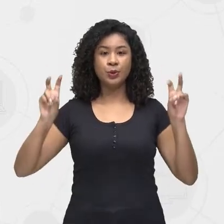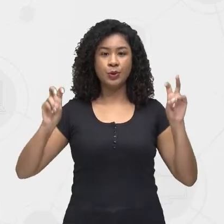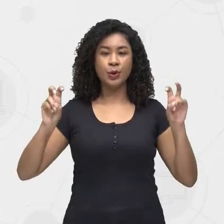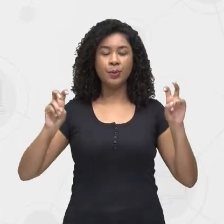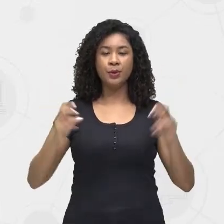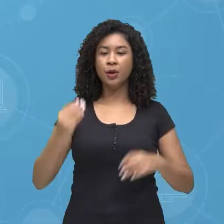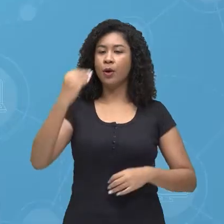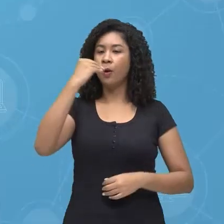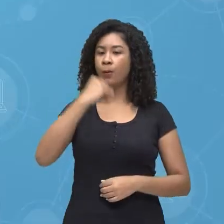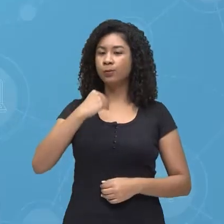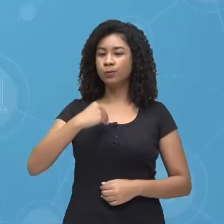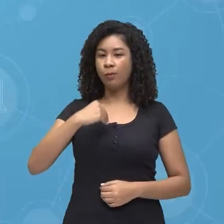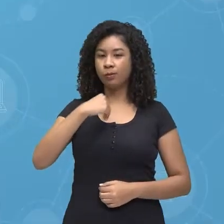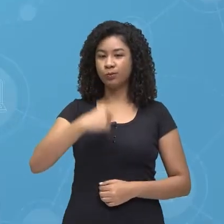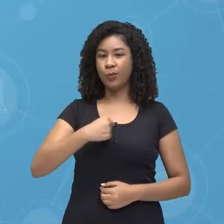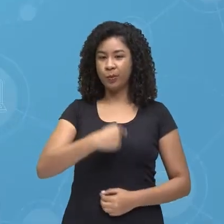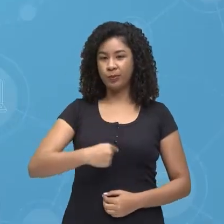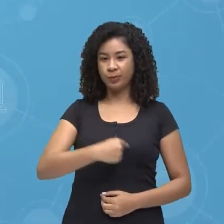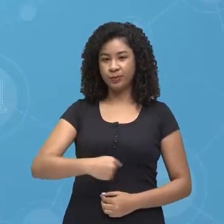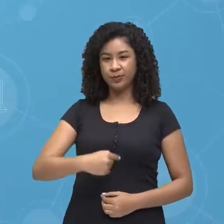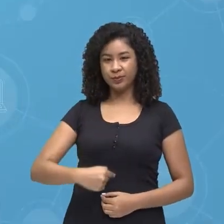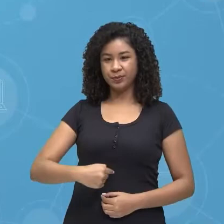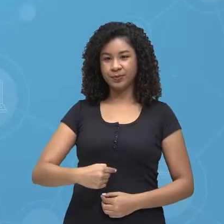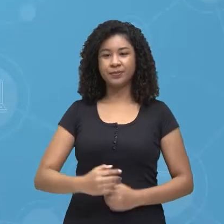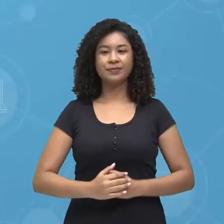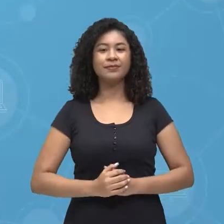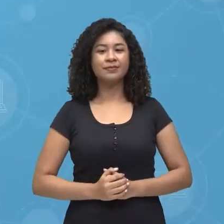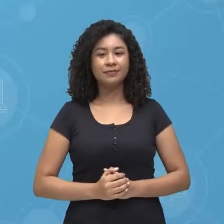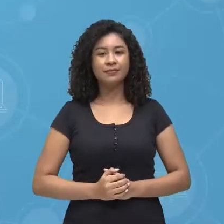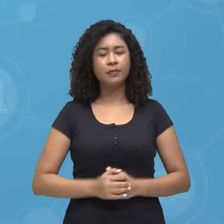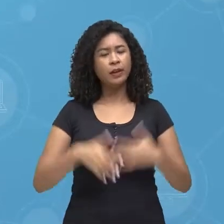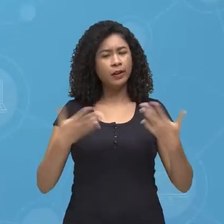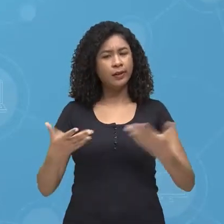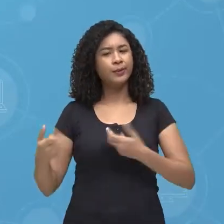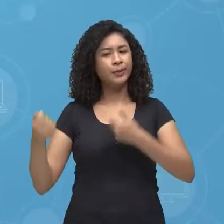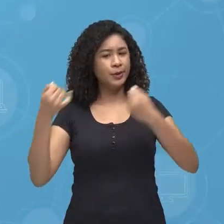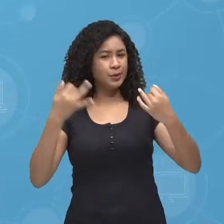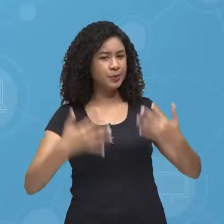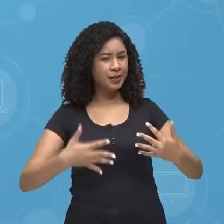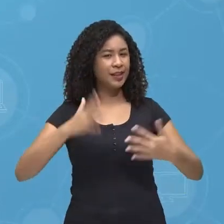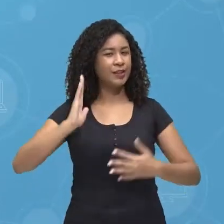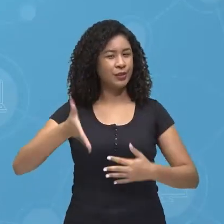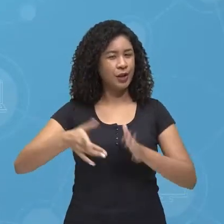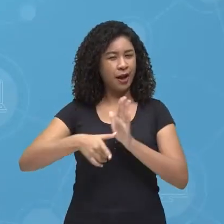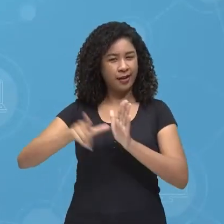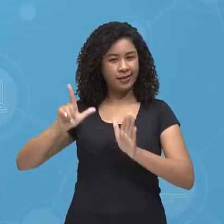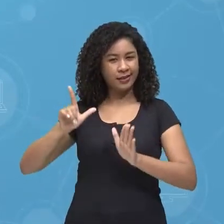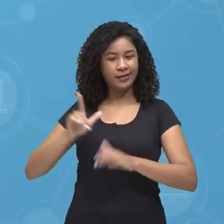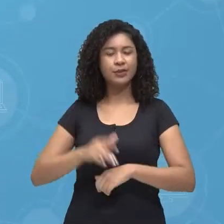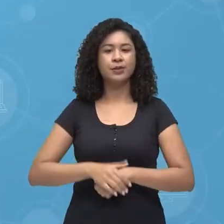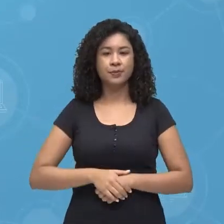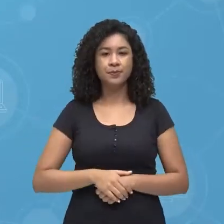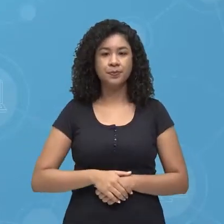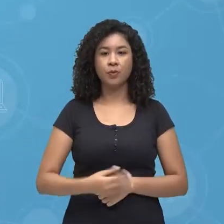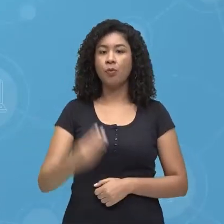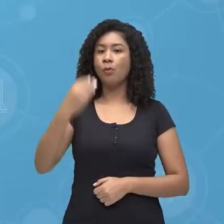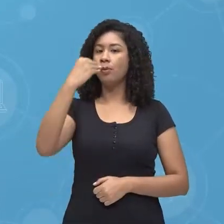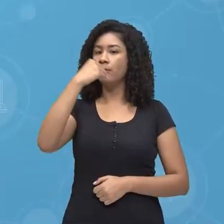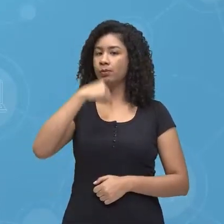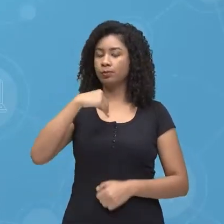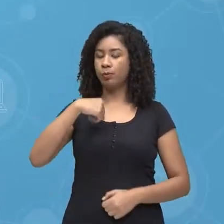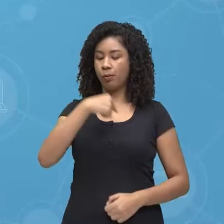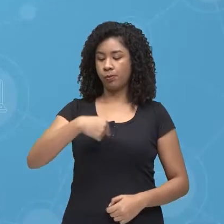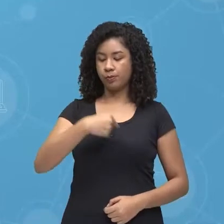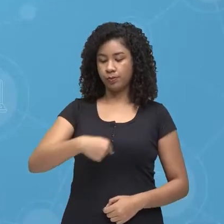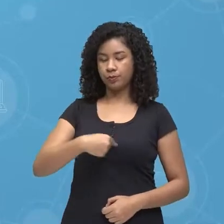digestório. Então, como eu acabei de falar para vocês, o sistema digestório é um dos sistemas que existem